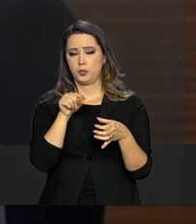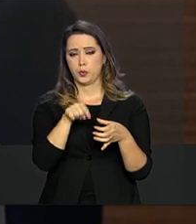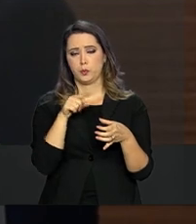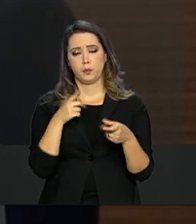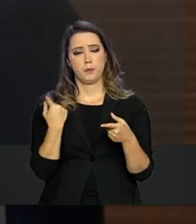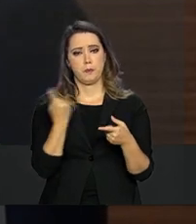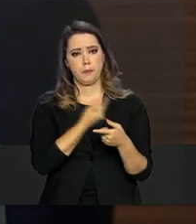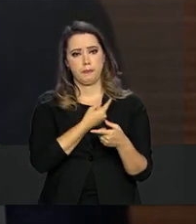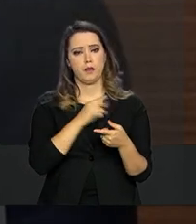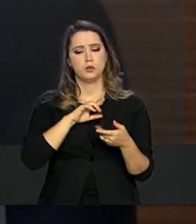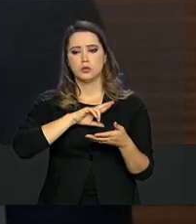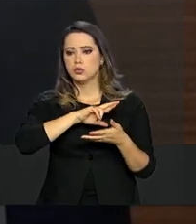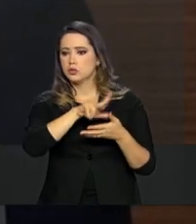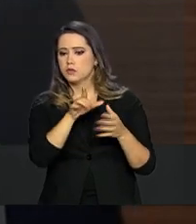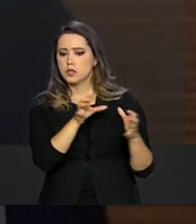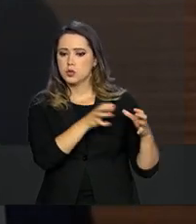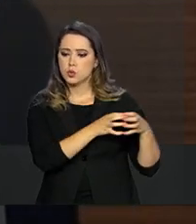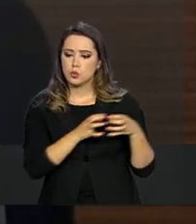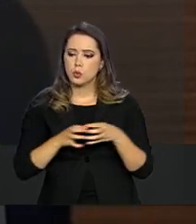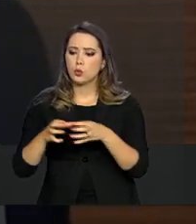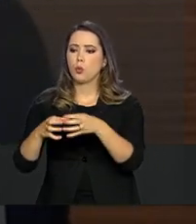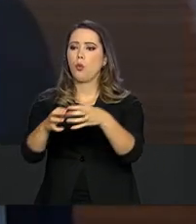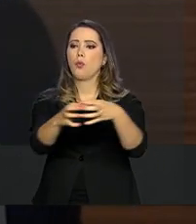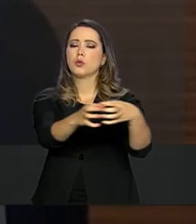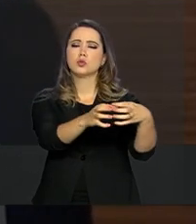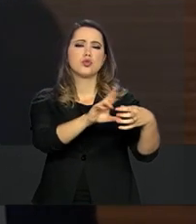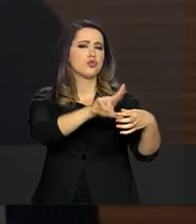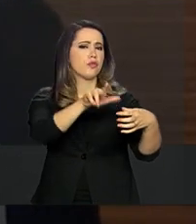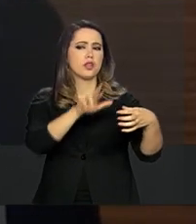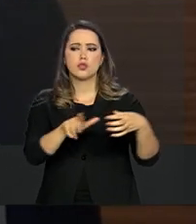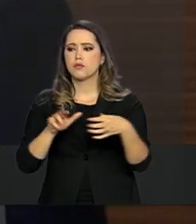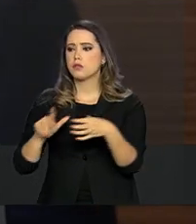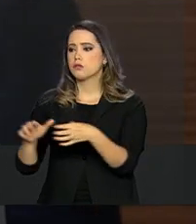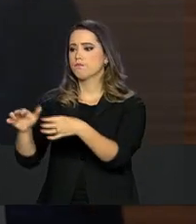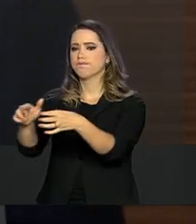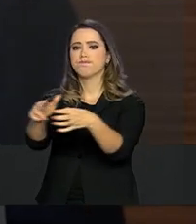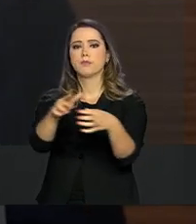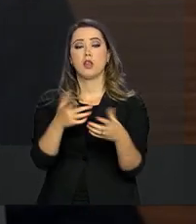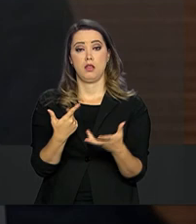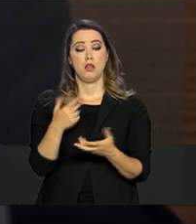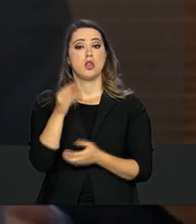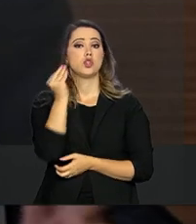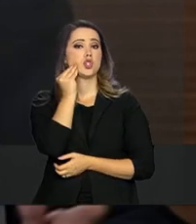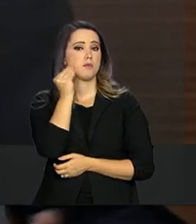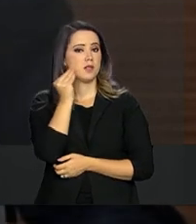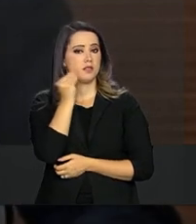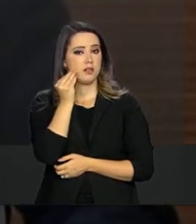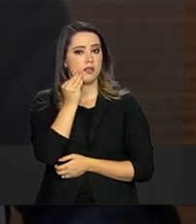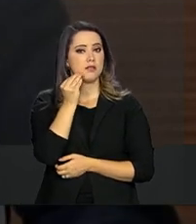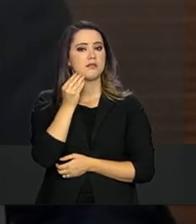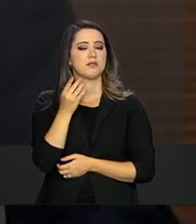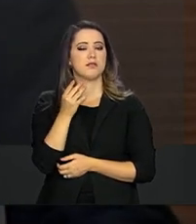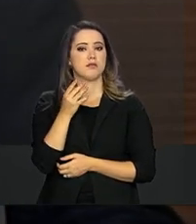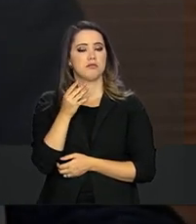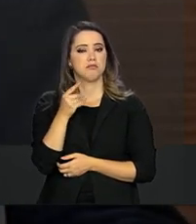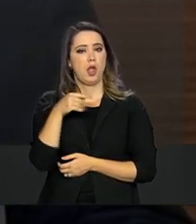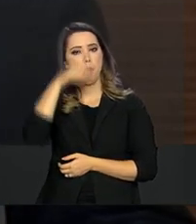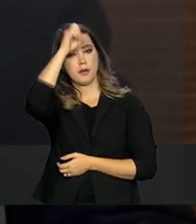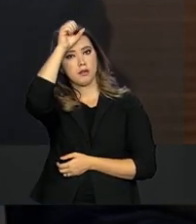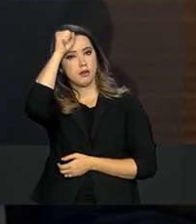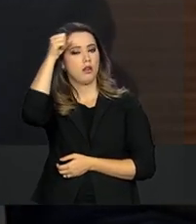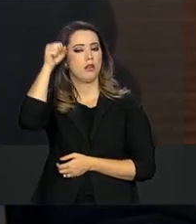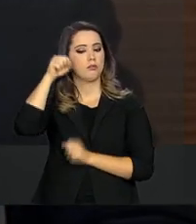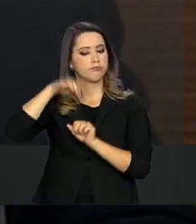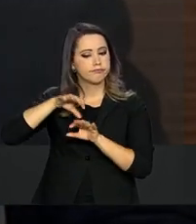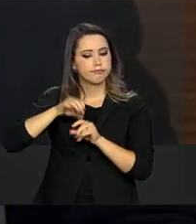de disseminação de experiências e saberes tivemos a satisfação só para